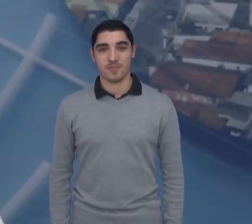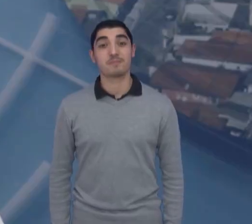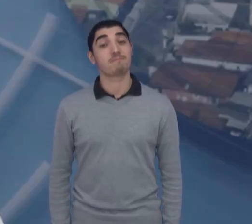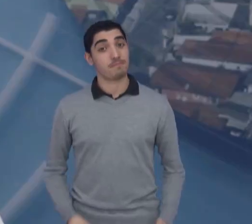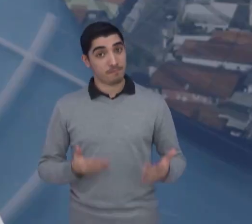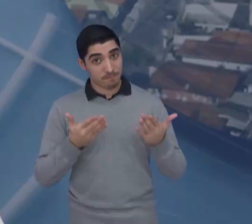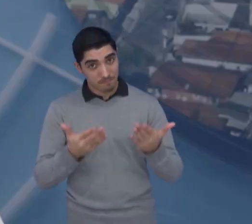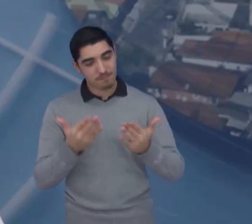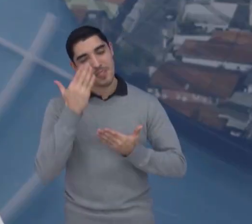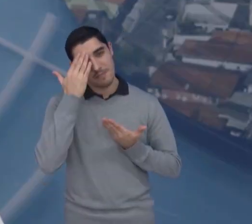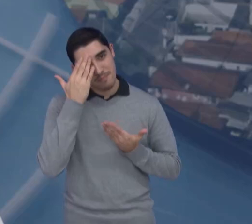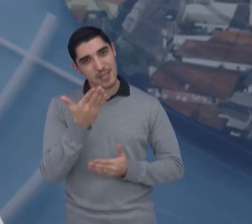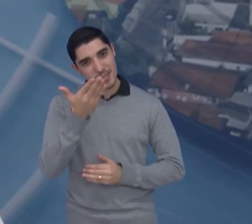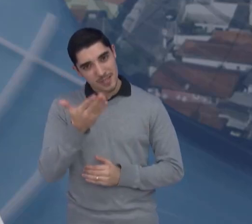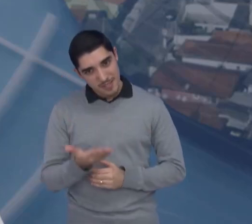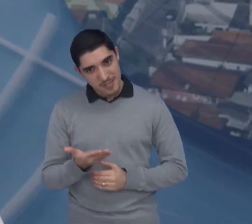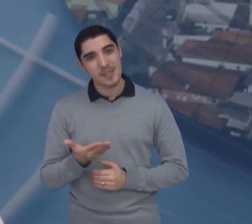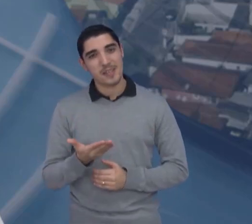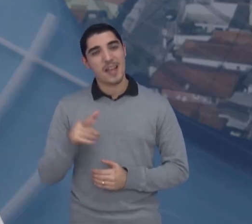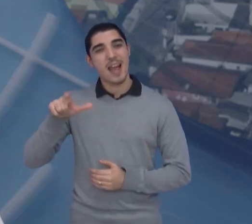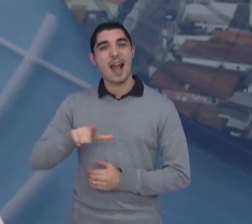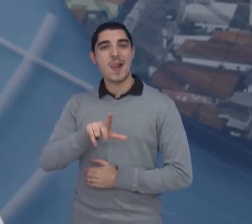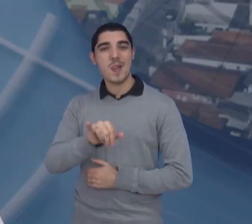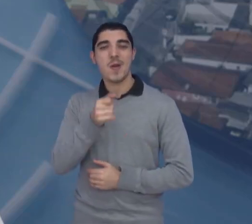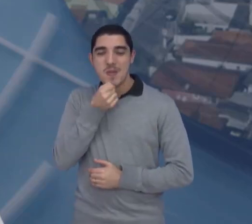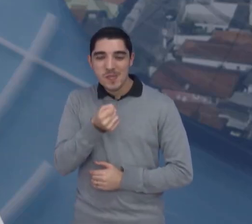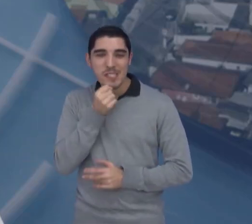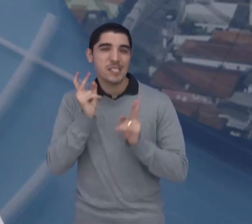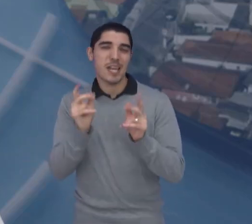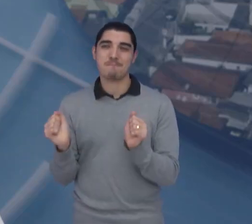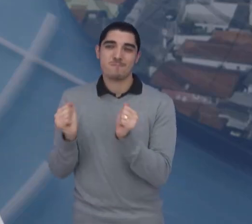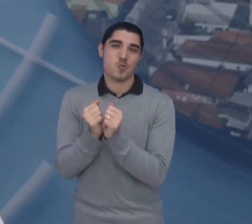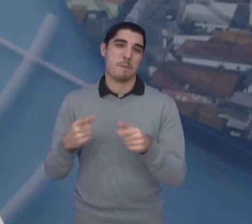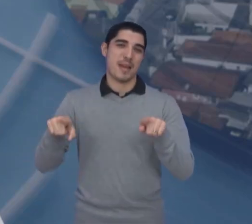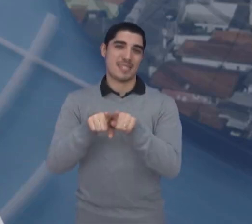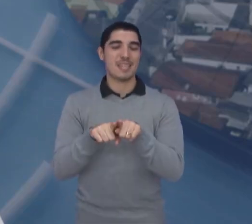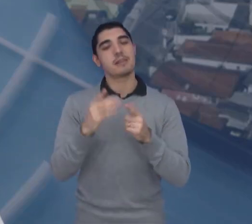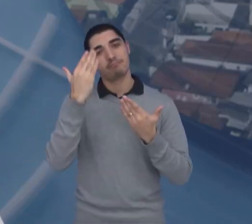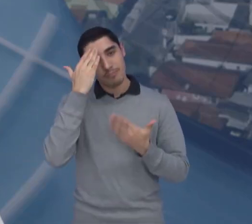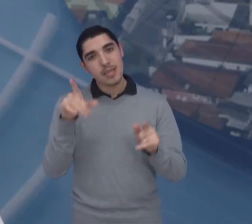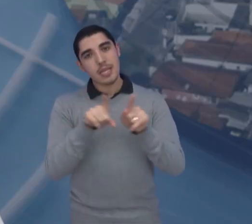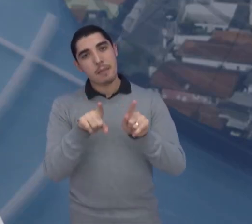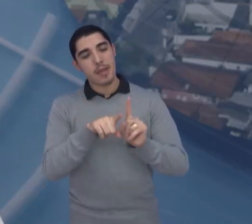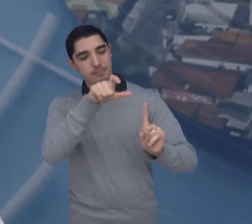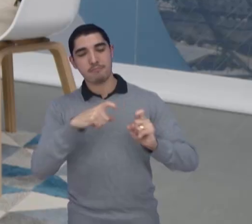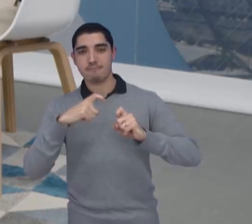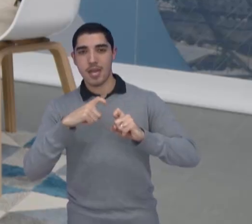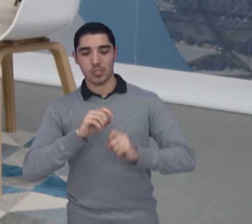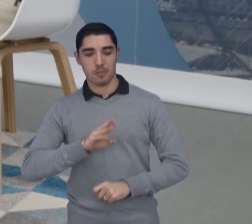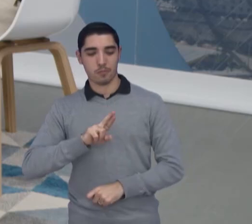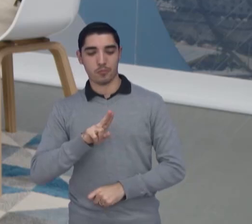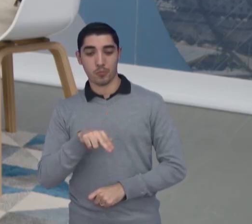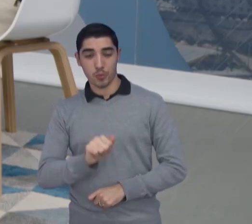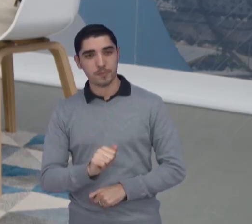É isso, Lu. Obrigada, viu? A Lu já virou sócia aqui nossa no Diálogos. Agradeço a Bruna pra gente também. É bem isso,